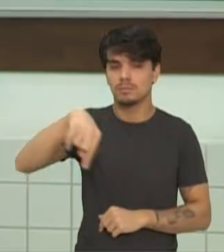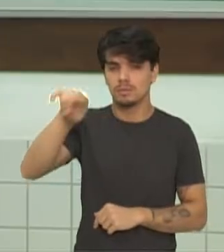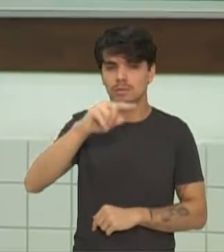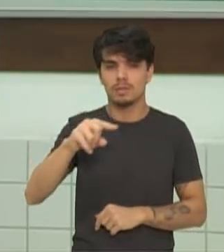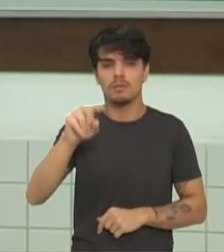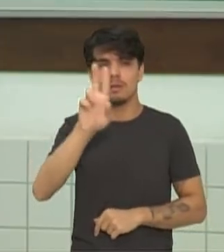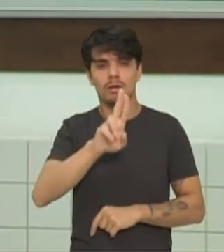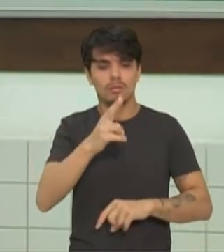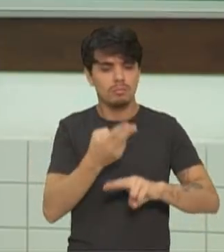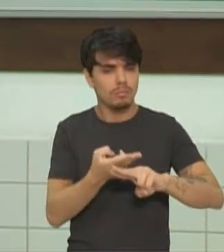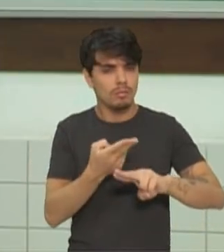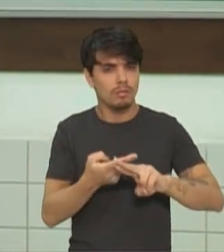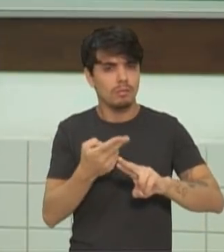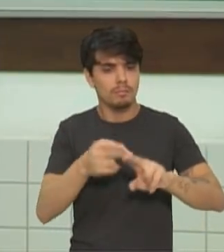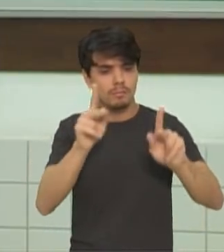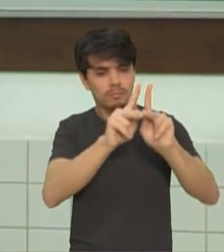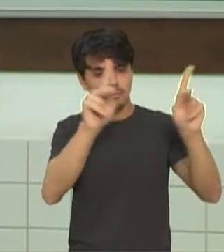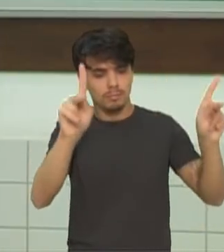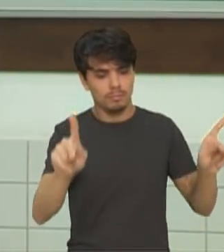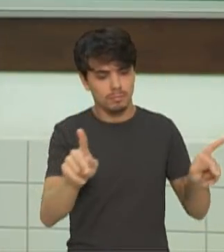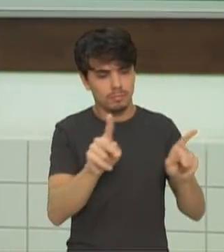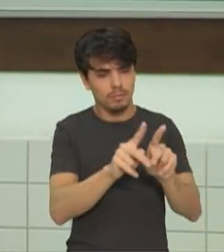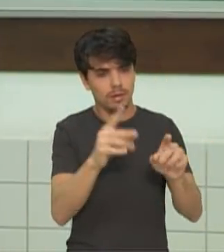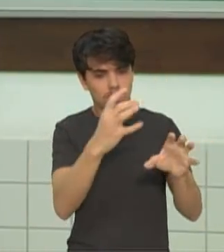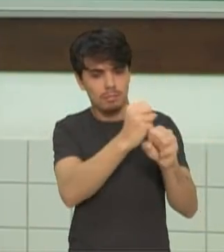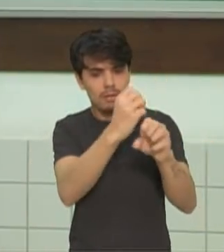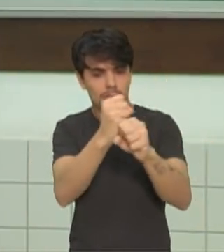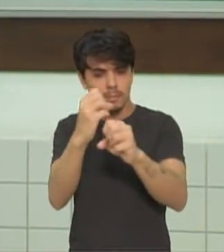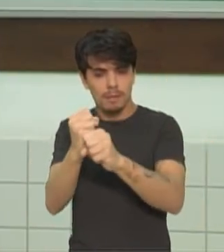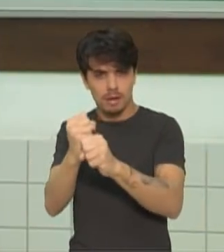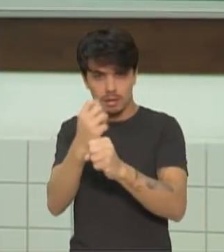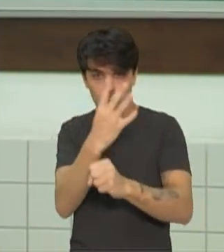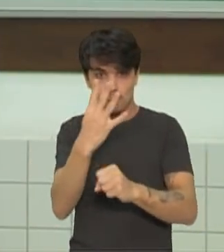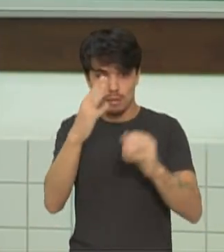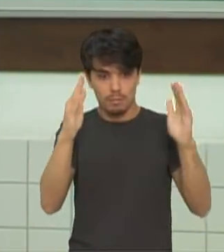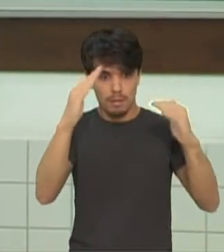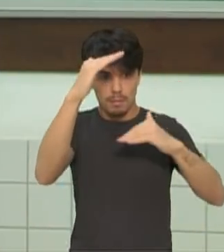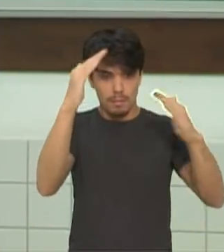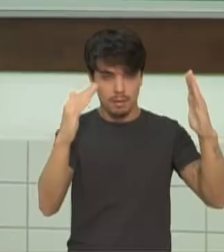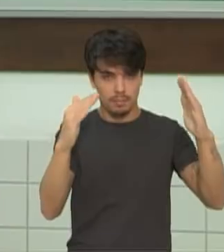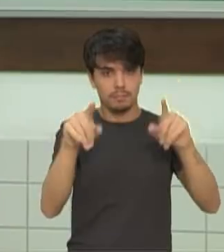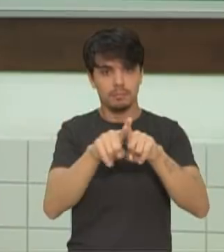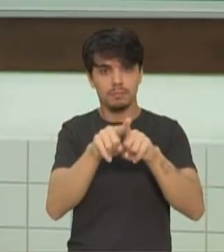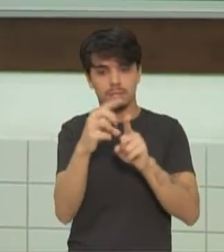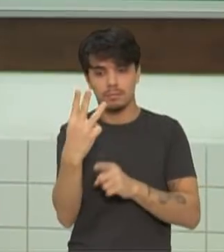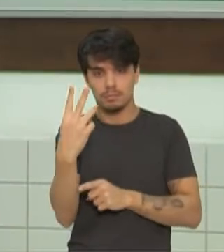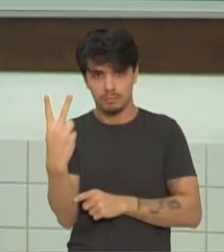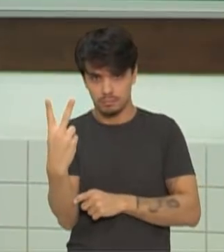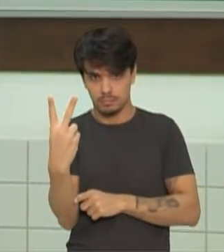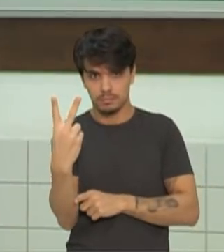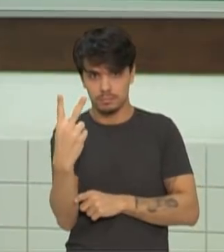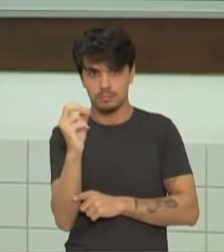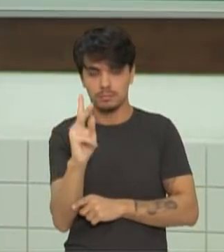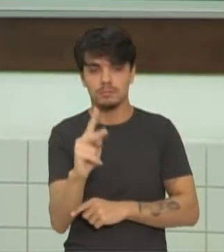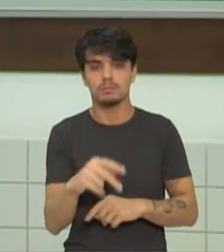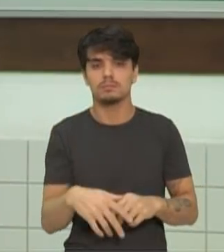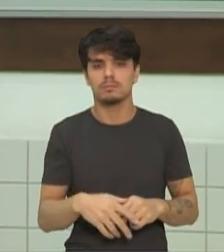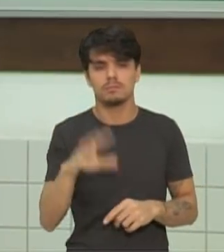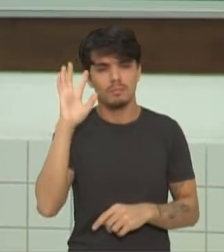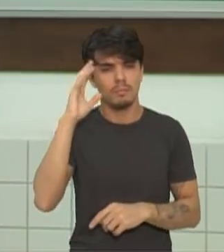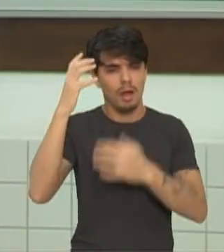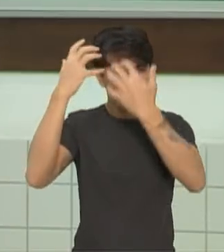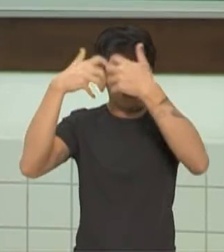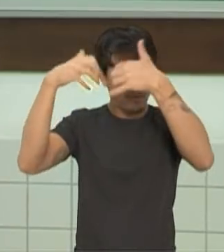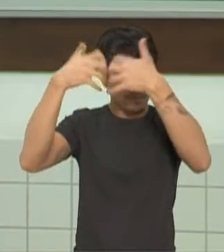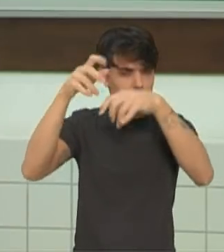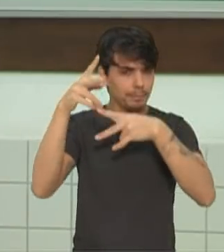vão utilizar o perímetro, somando ali os 4 lados, vai dar igual a 32. É o mesmo raciocínio, só